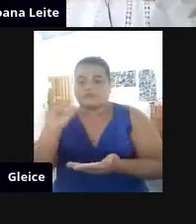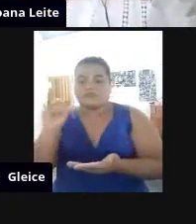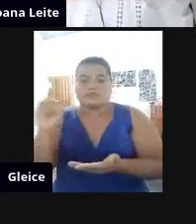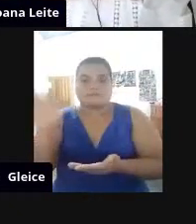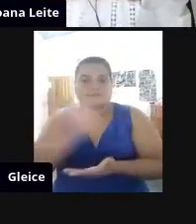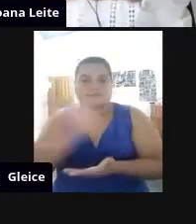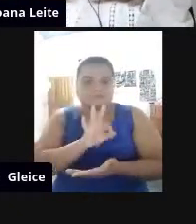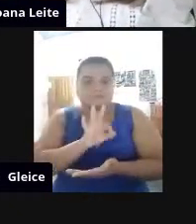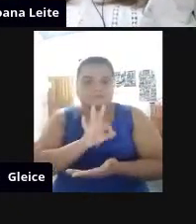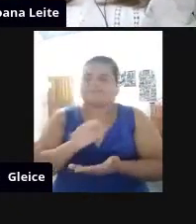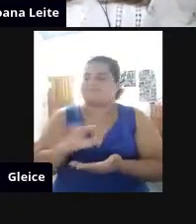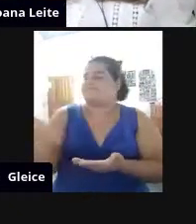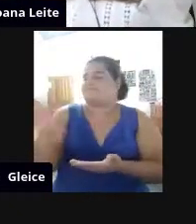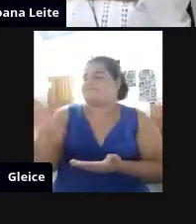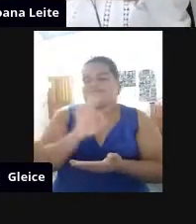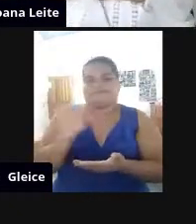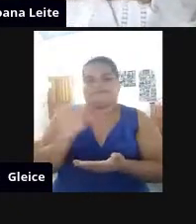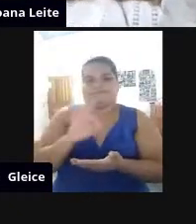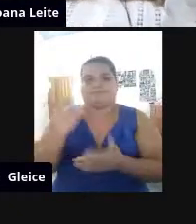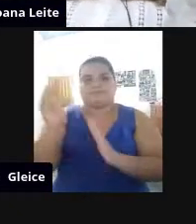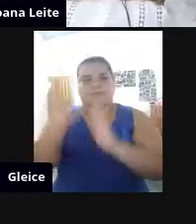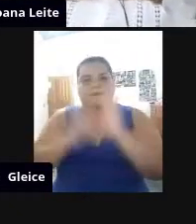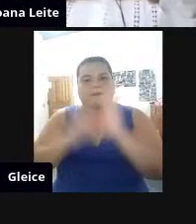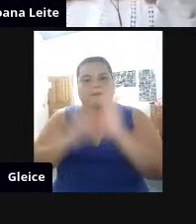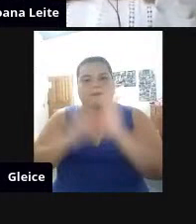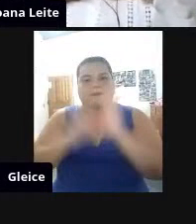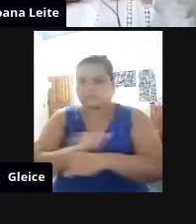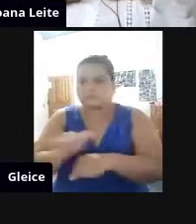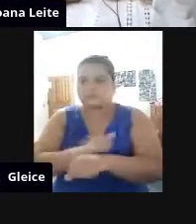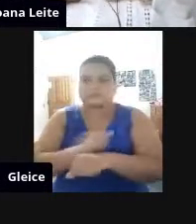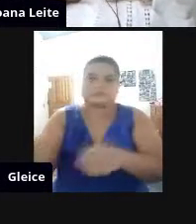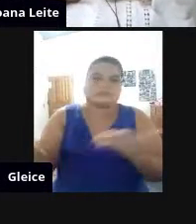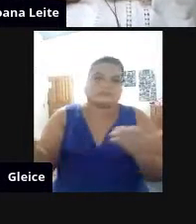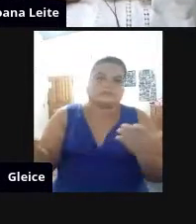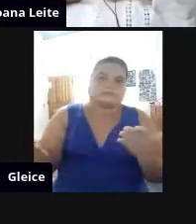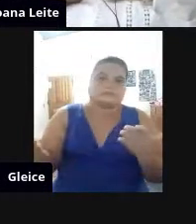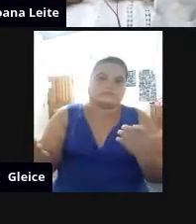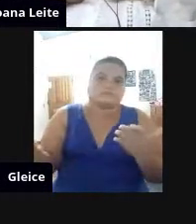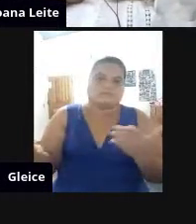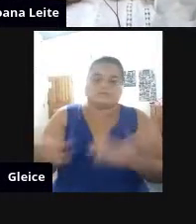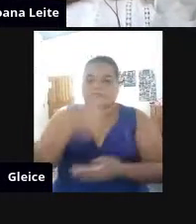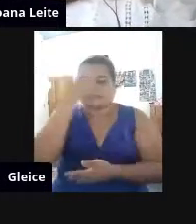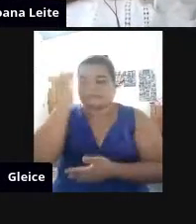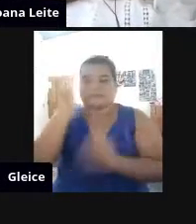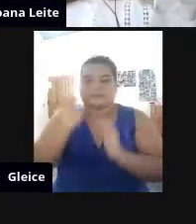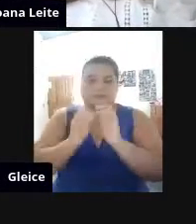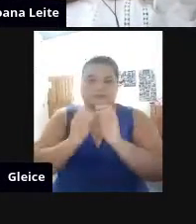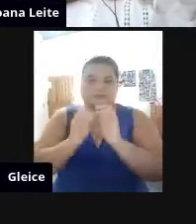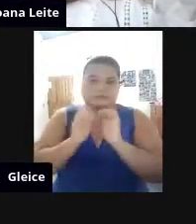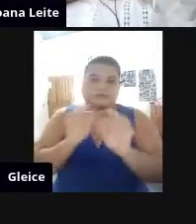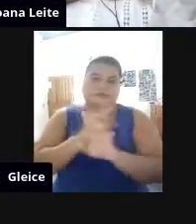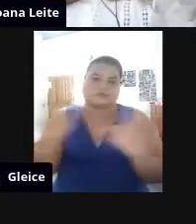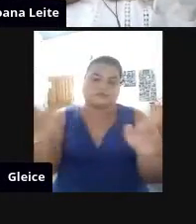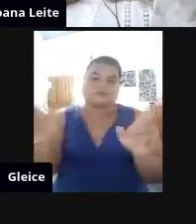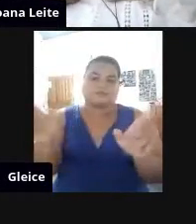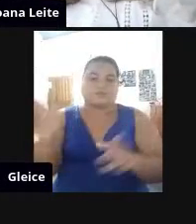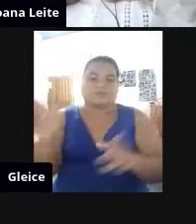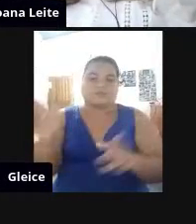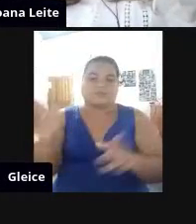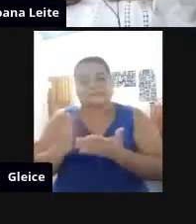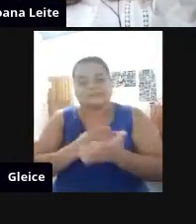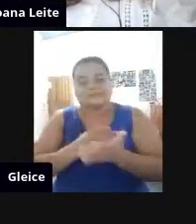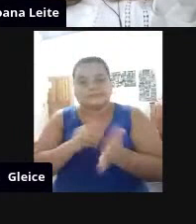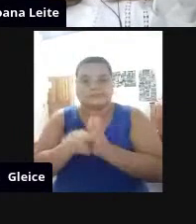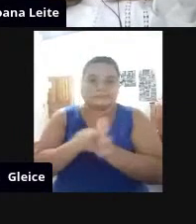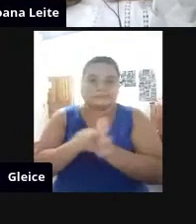viés, né, da metodologia, tem alguma questão assim, então, às vezes, nem todos são estudos confiáveis. E porque, como eu disse